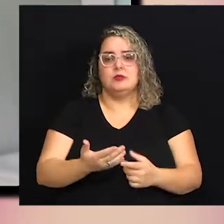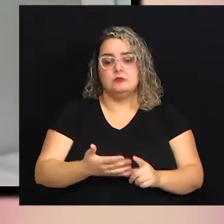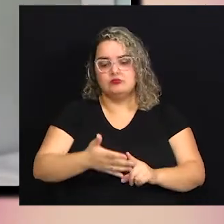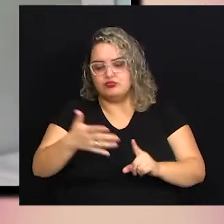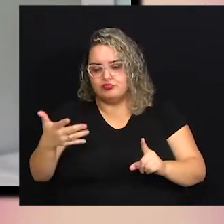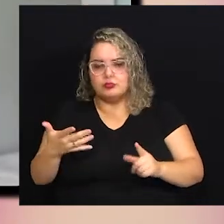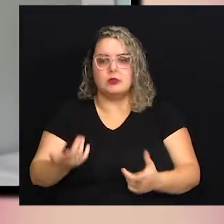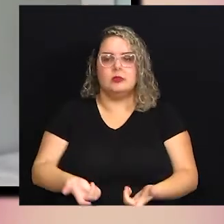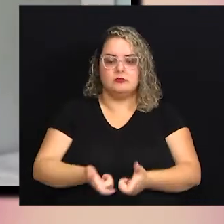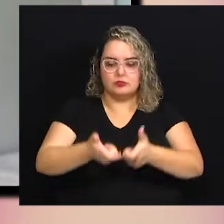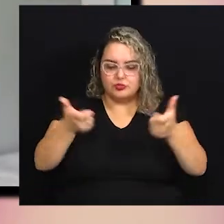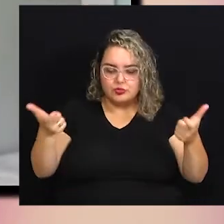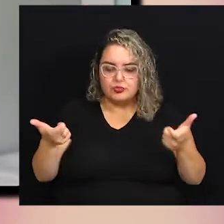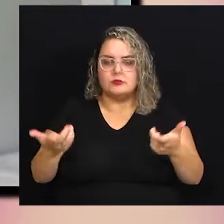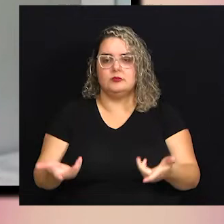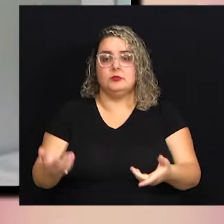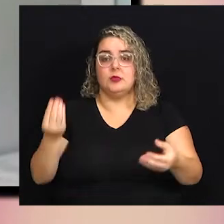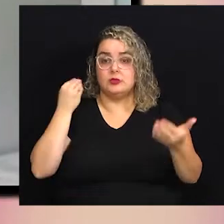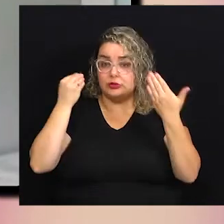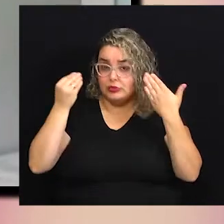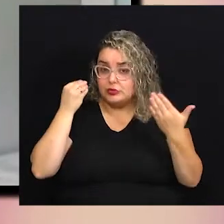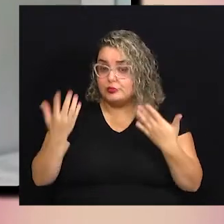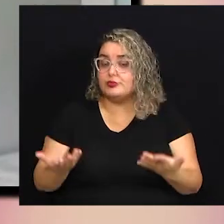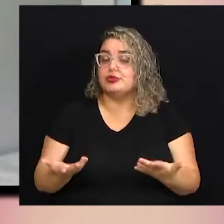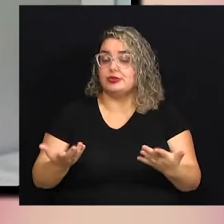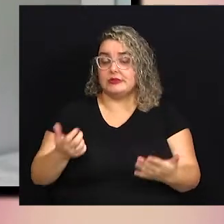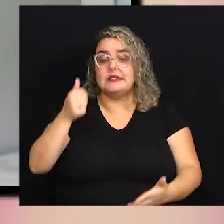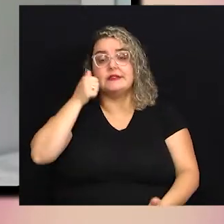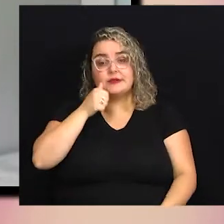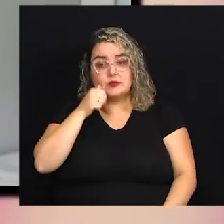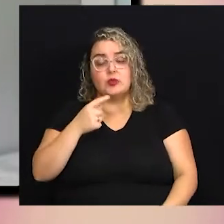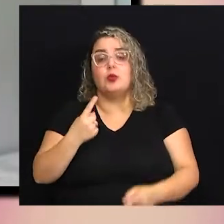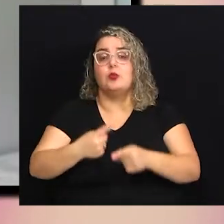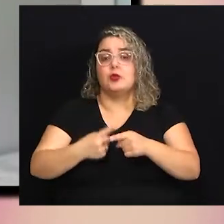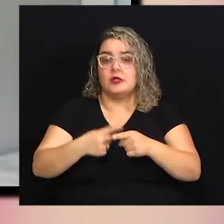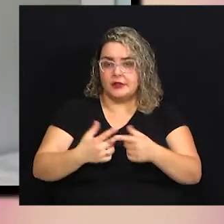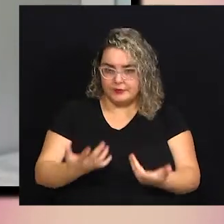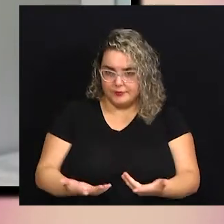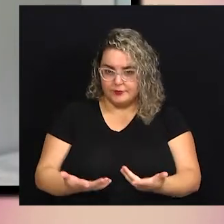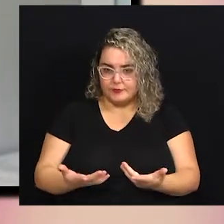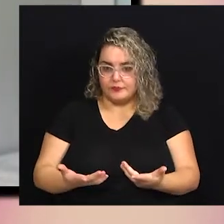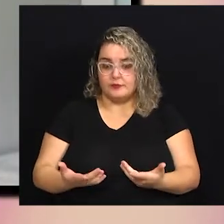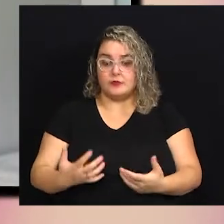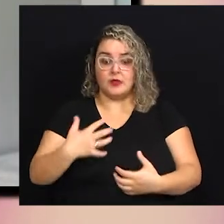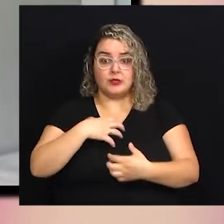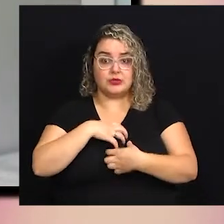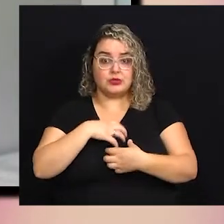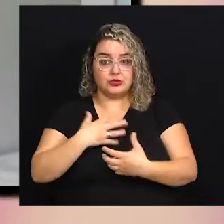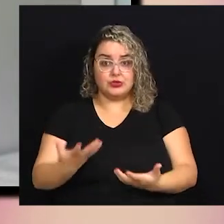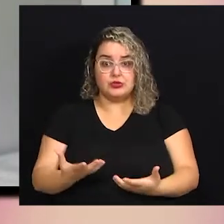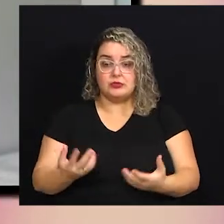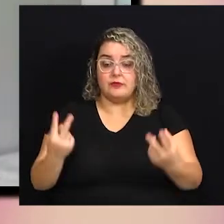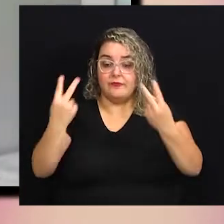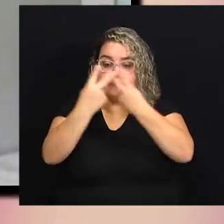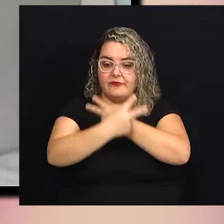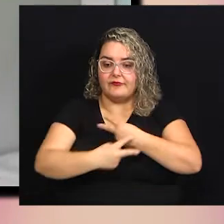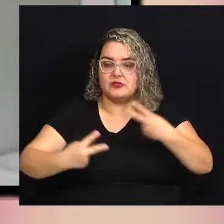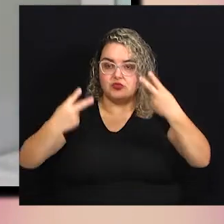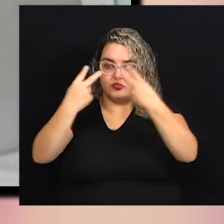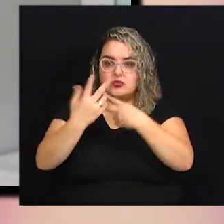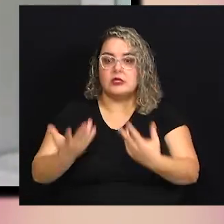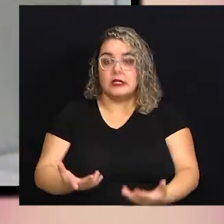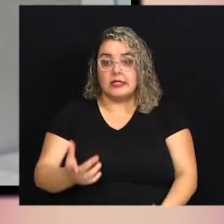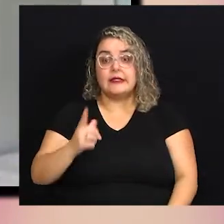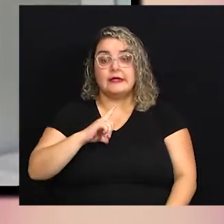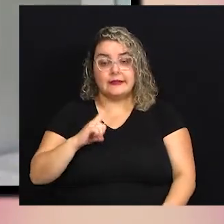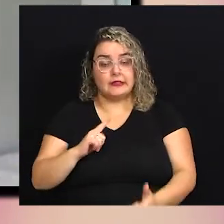a prevalência, o quão frequente é transtornos psiquiátricos nessa mulher, justamente porque são sintomas que são muito